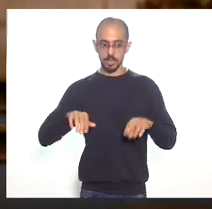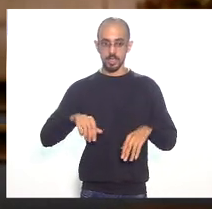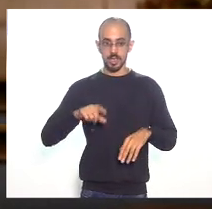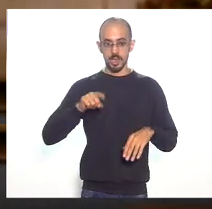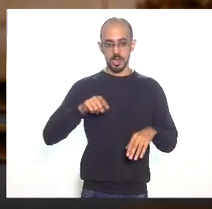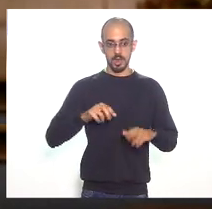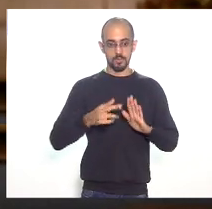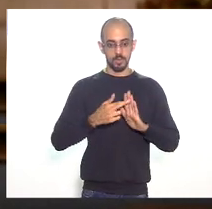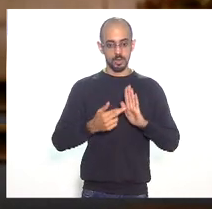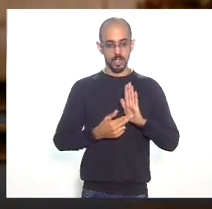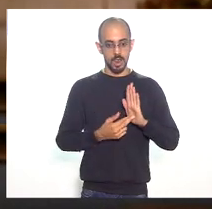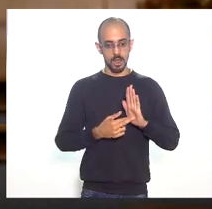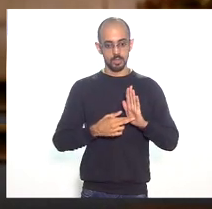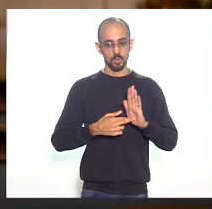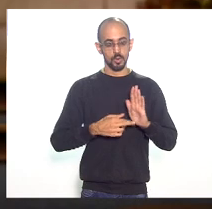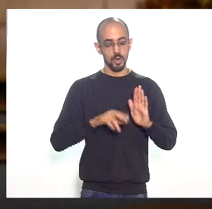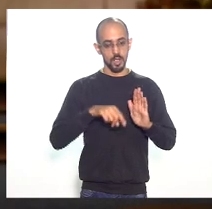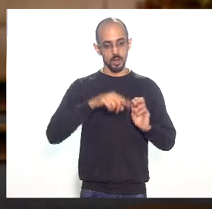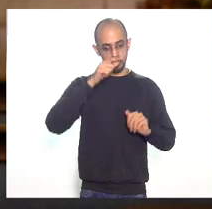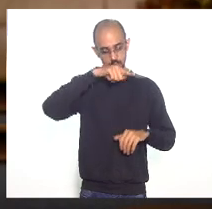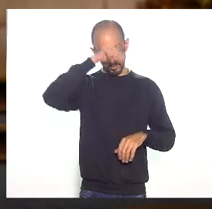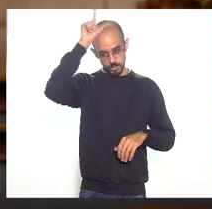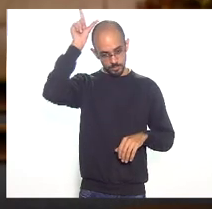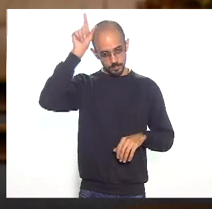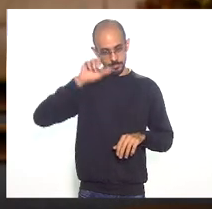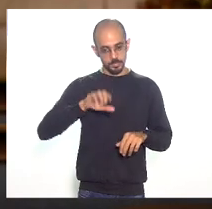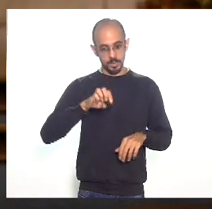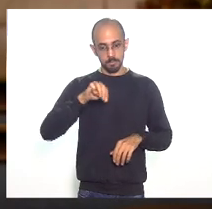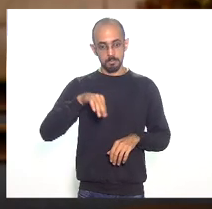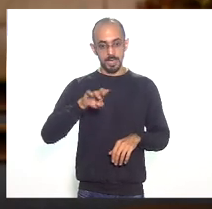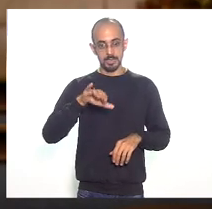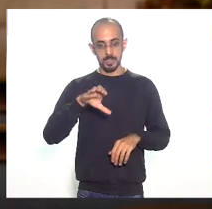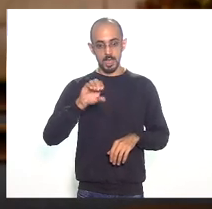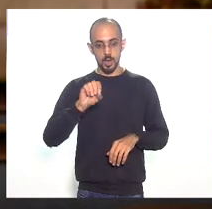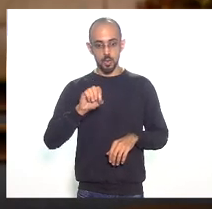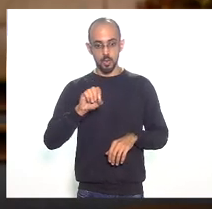o deputado Luiz. Deputado Marcelo Cabelereiro.